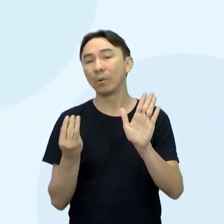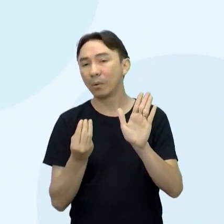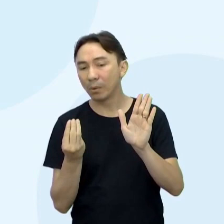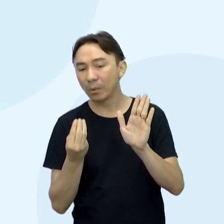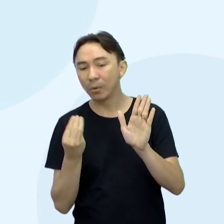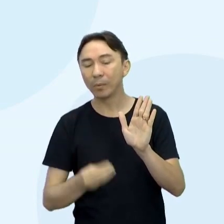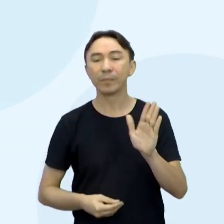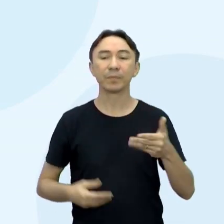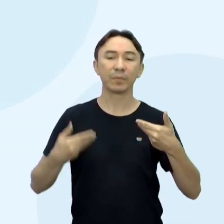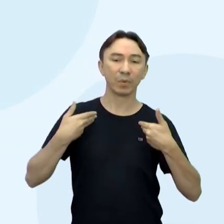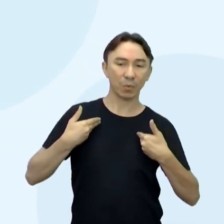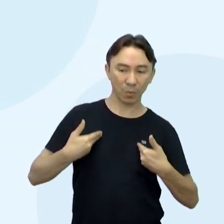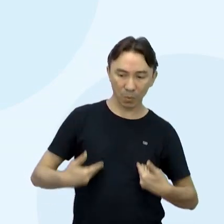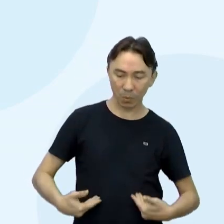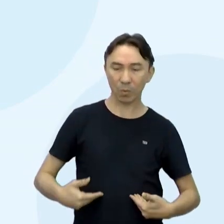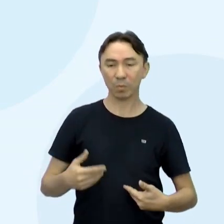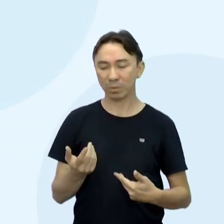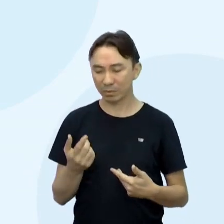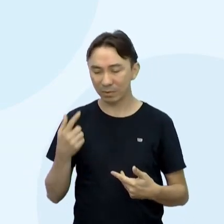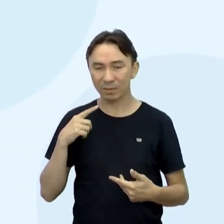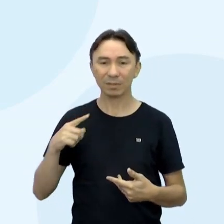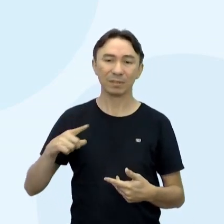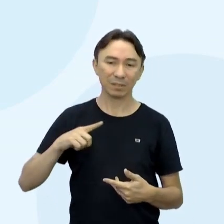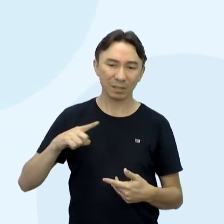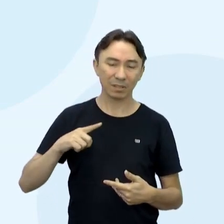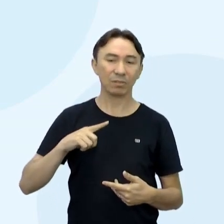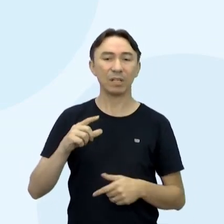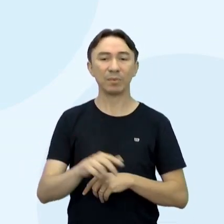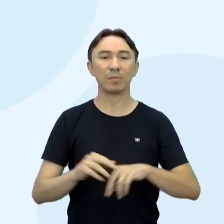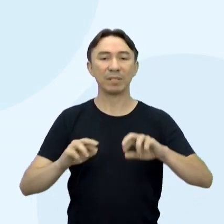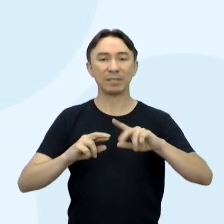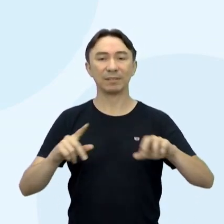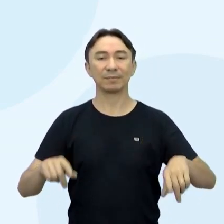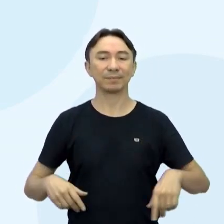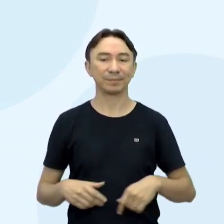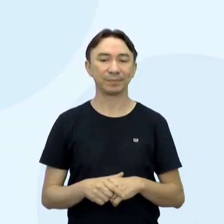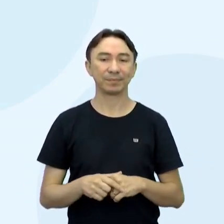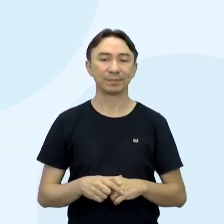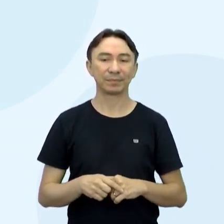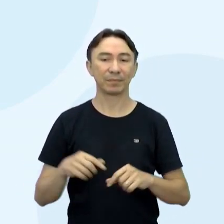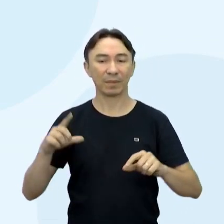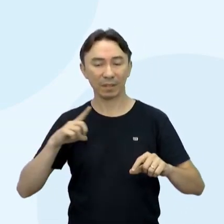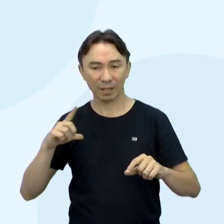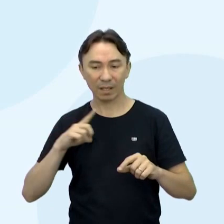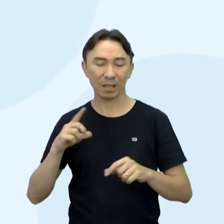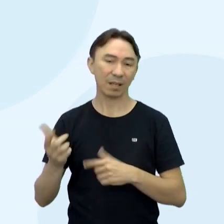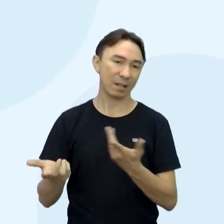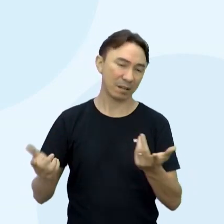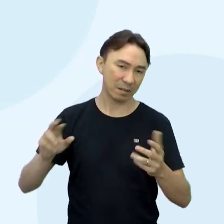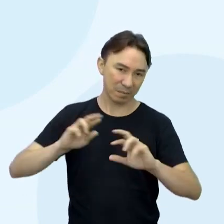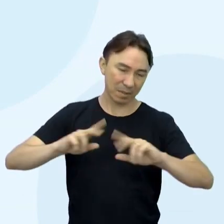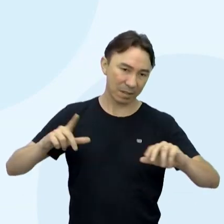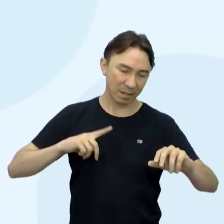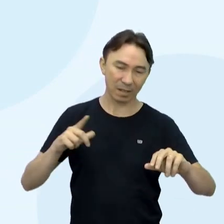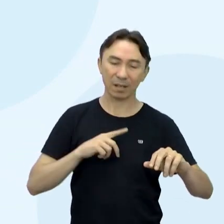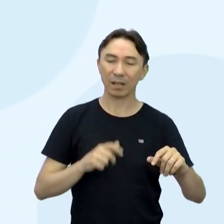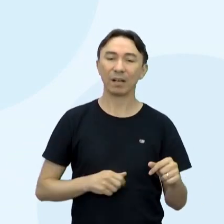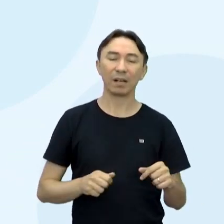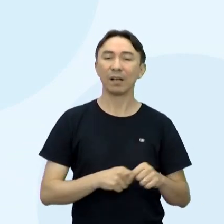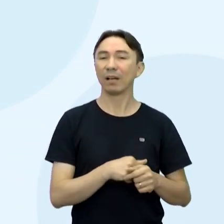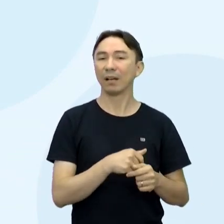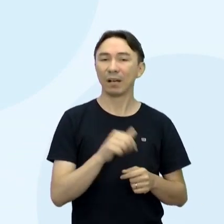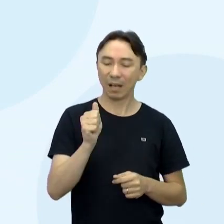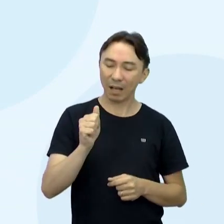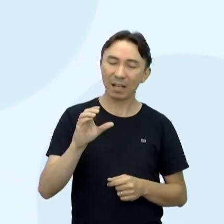corpo sofre a parte que fica mais ácido e mais básico, né?